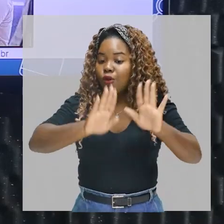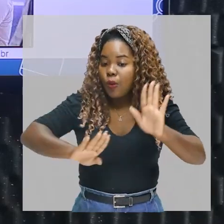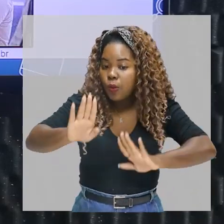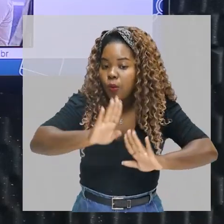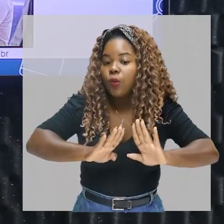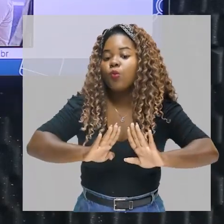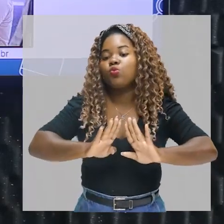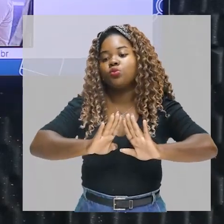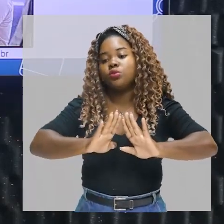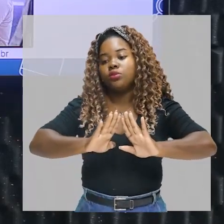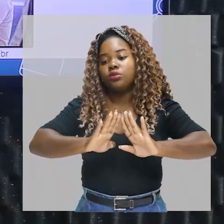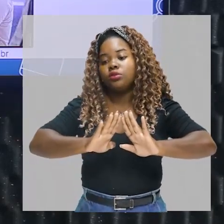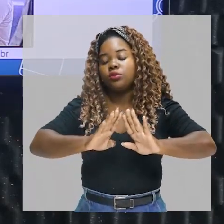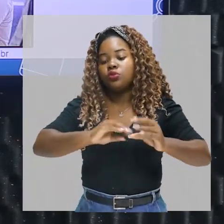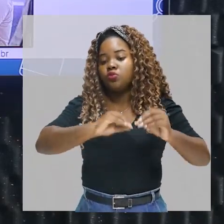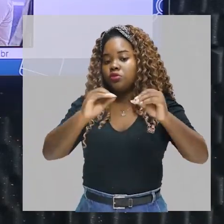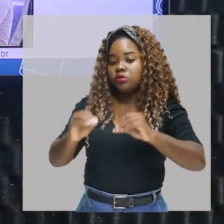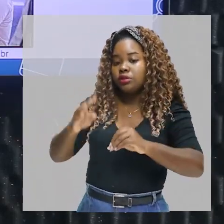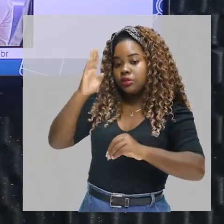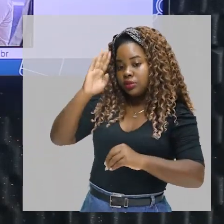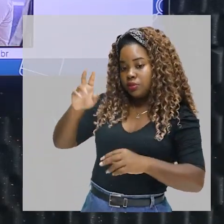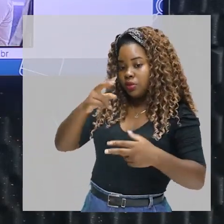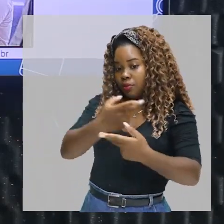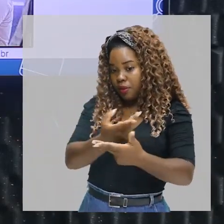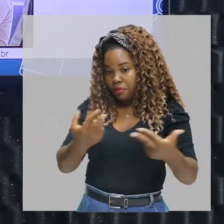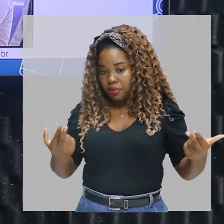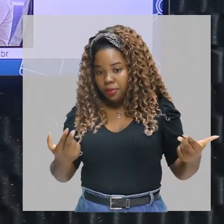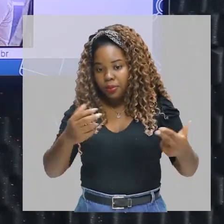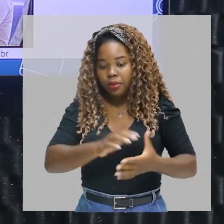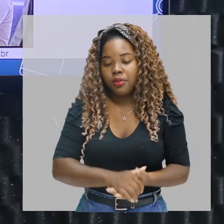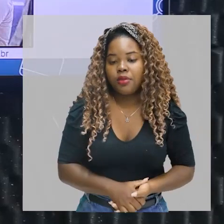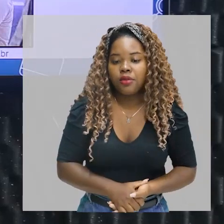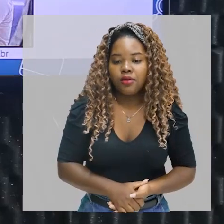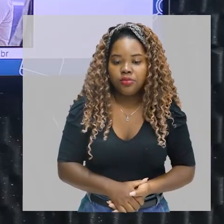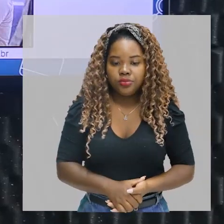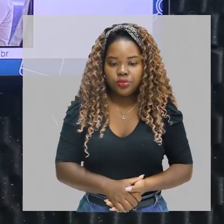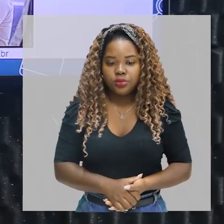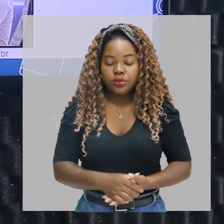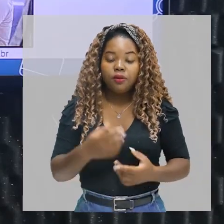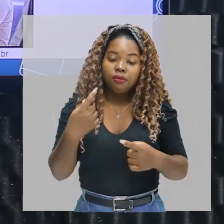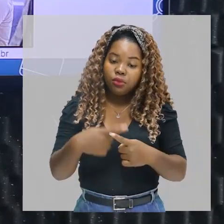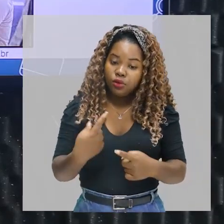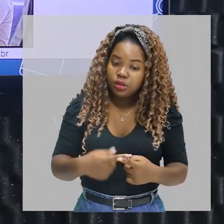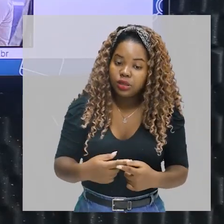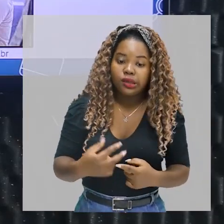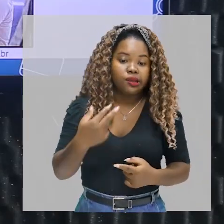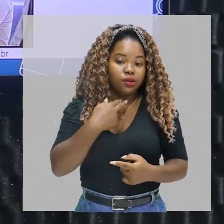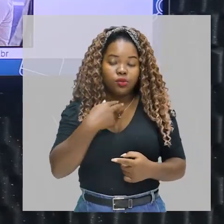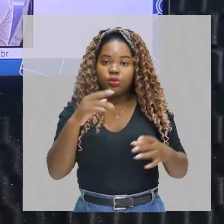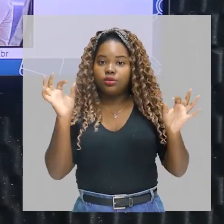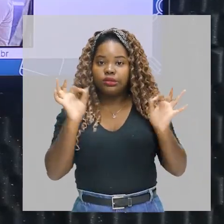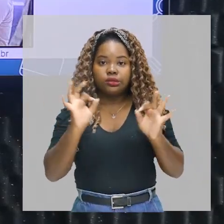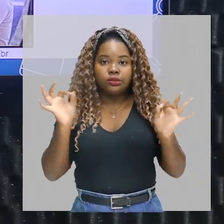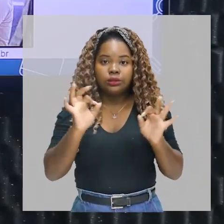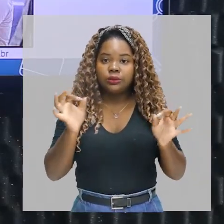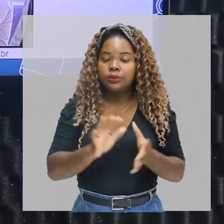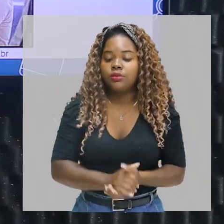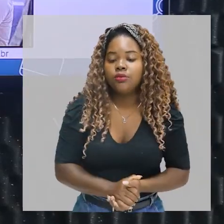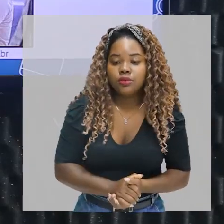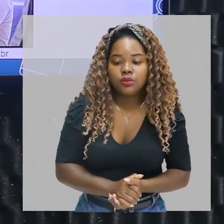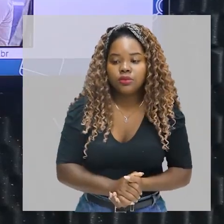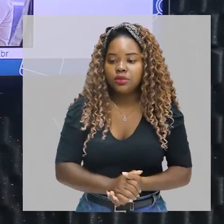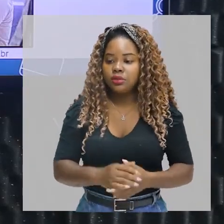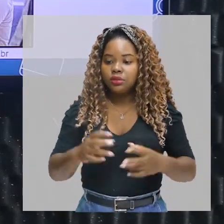for aplicar esse princípio da variabilidade. Porque nós não podemos deixar de nos